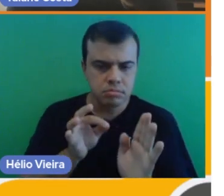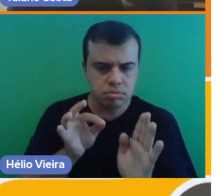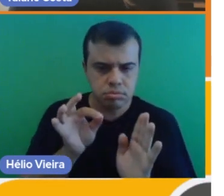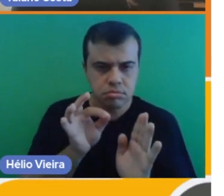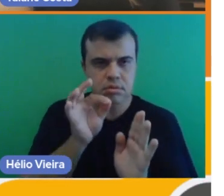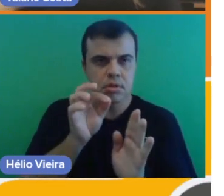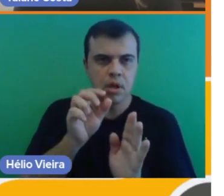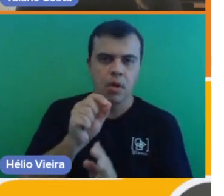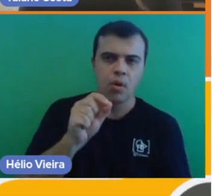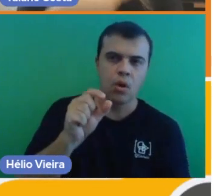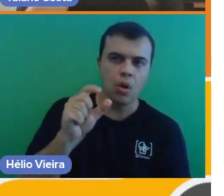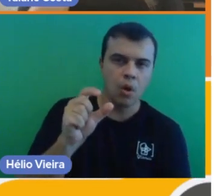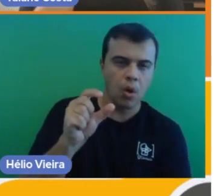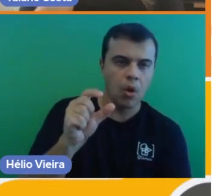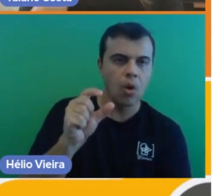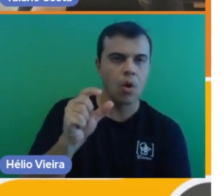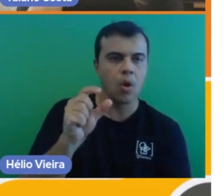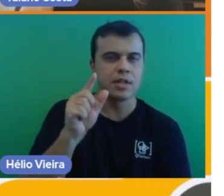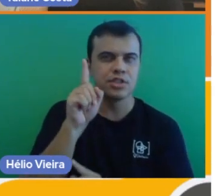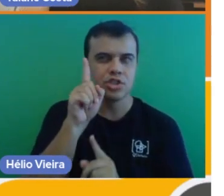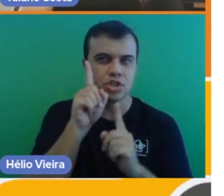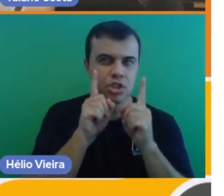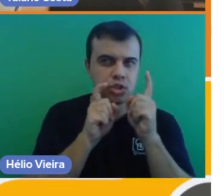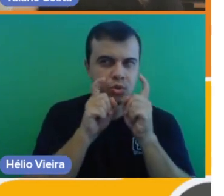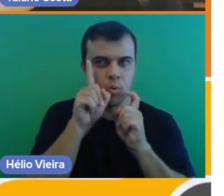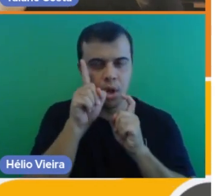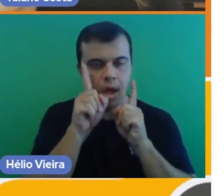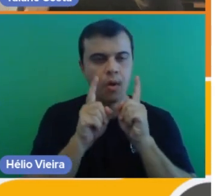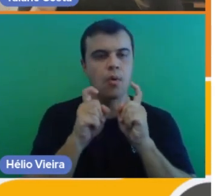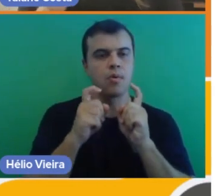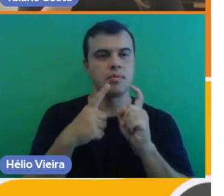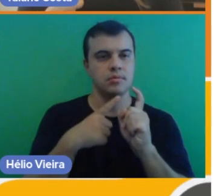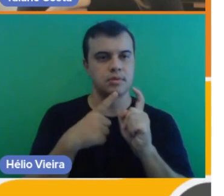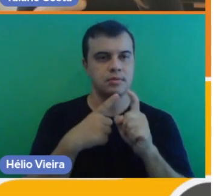mais grossas, mais gestuais, né? Sem